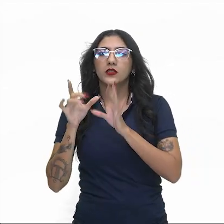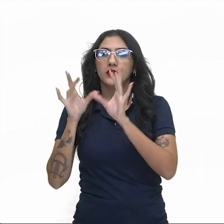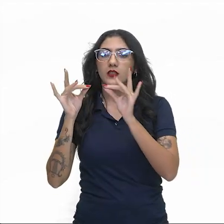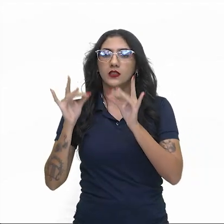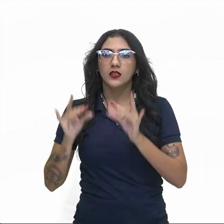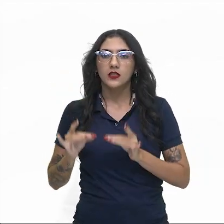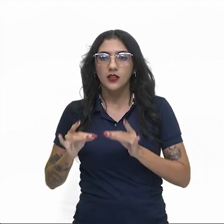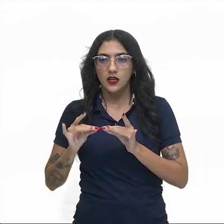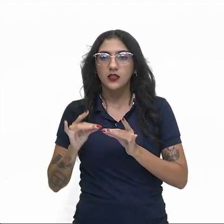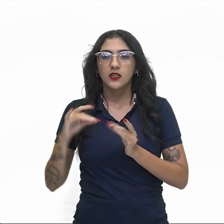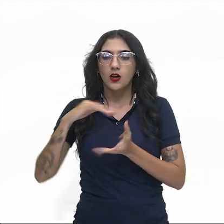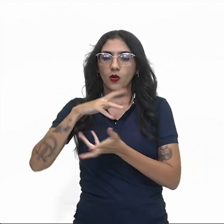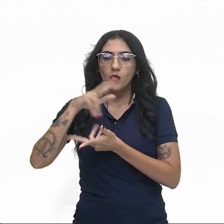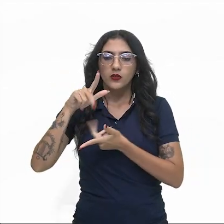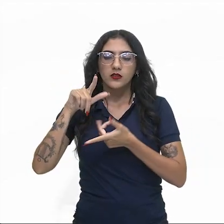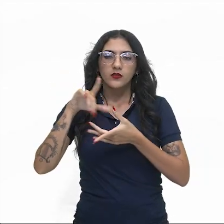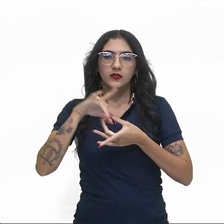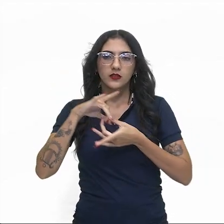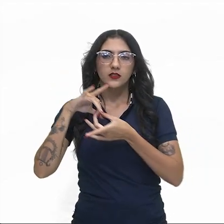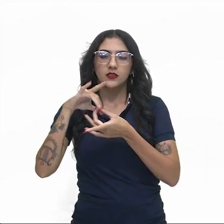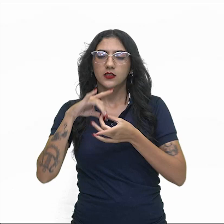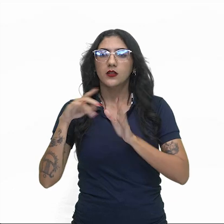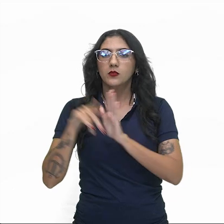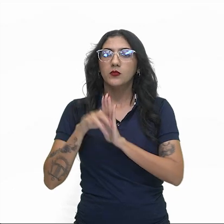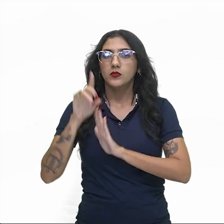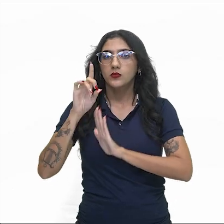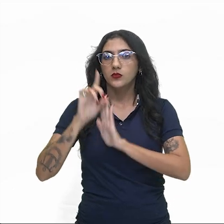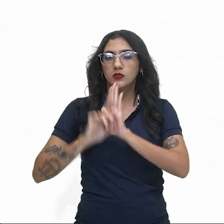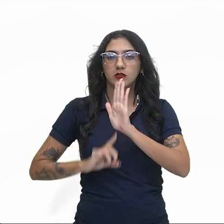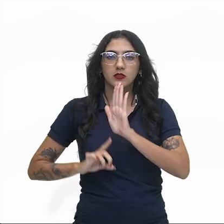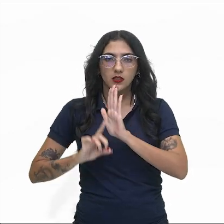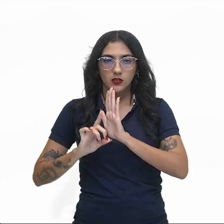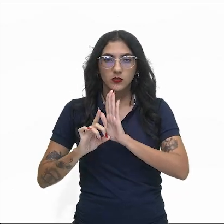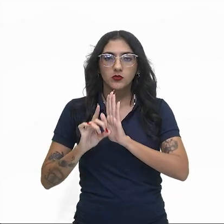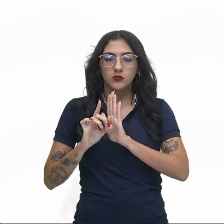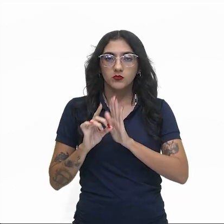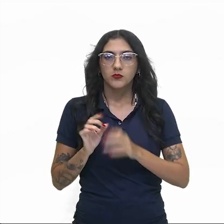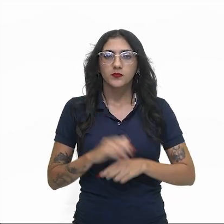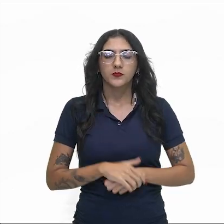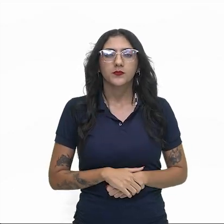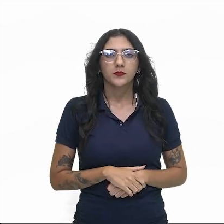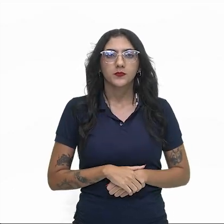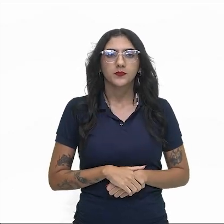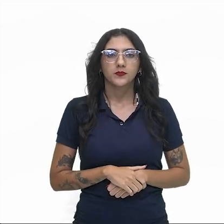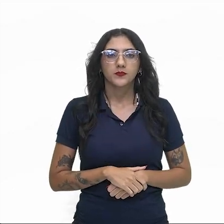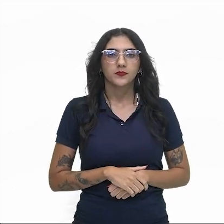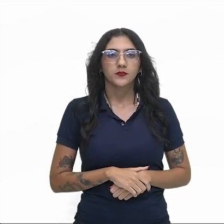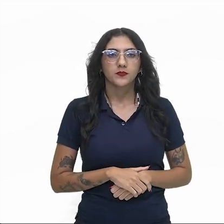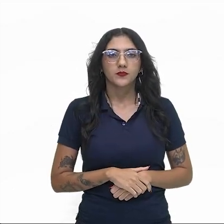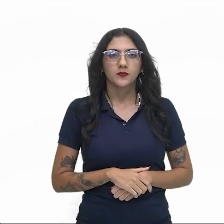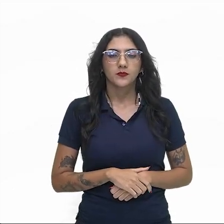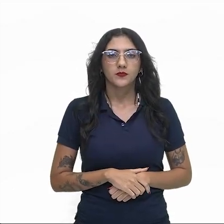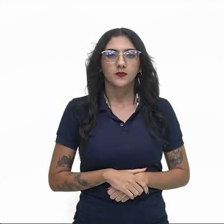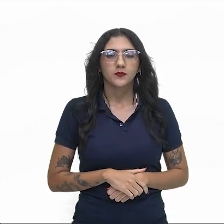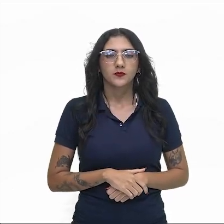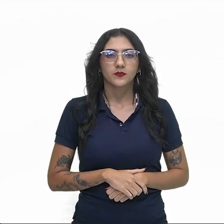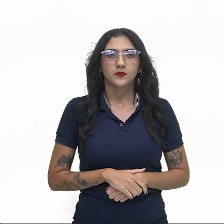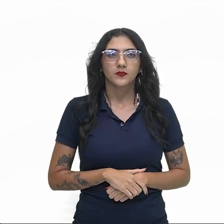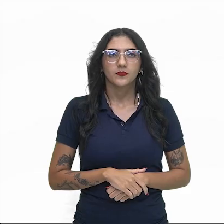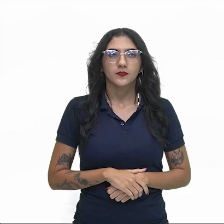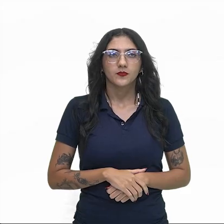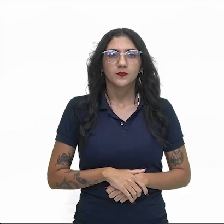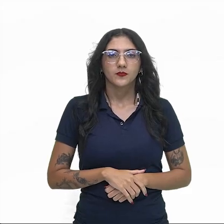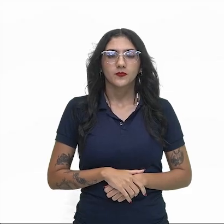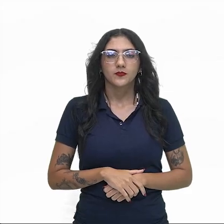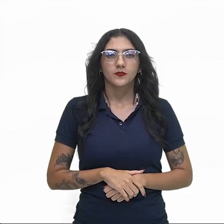reforçar a universalidade dos direitos sem discriminação. Ok? Vamos para o próximo